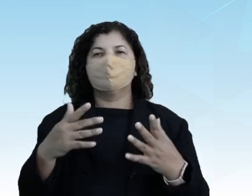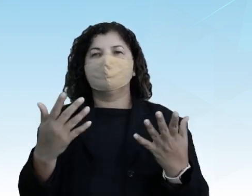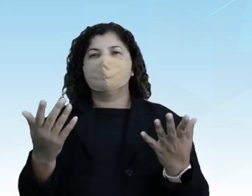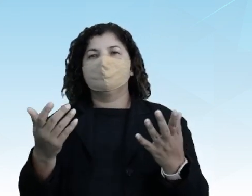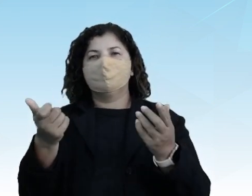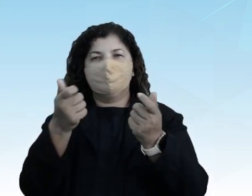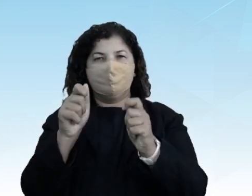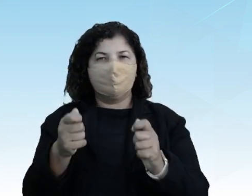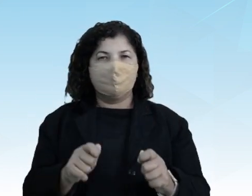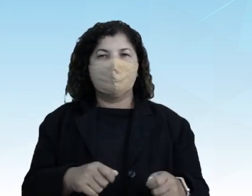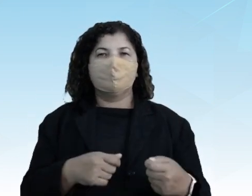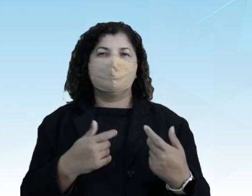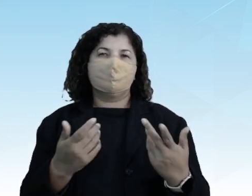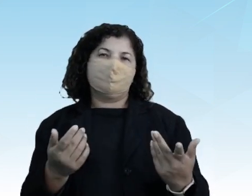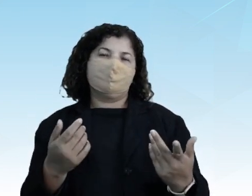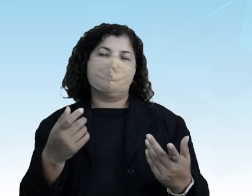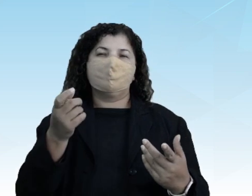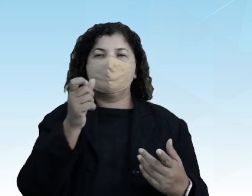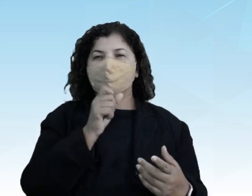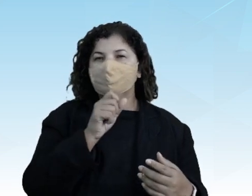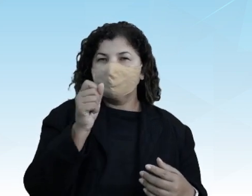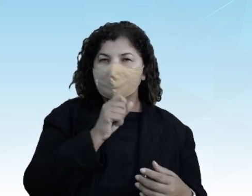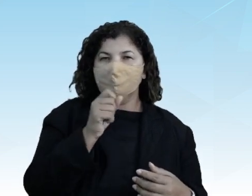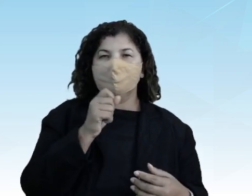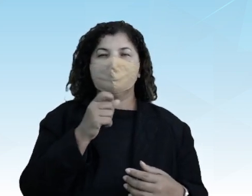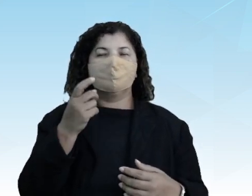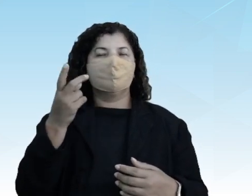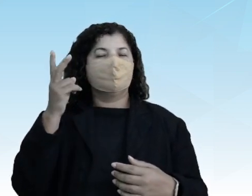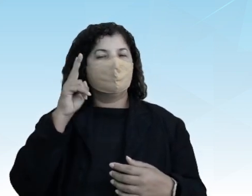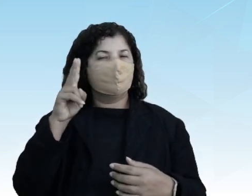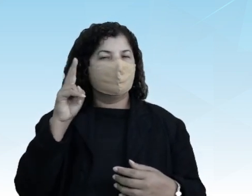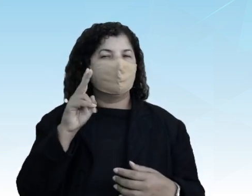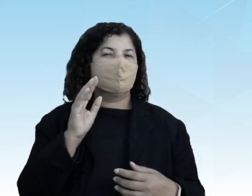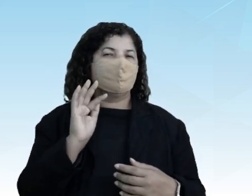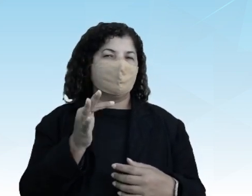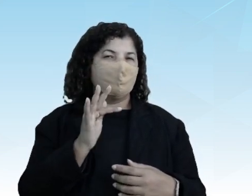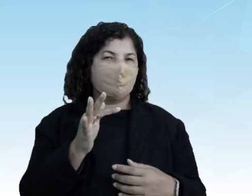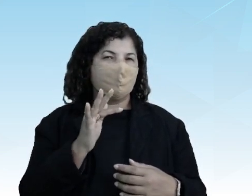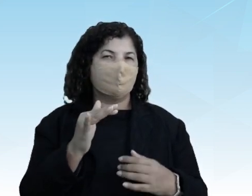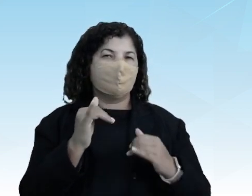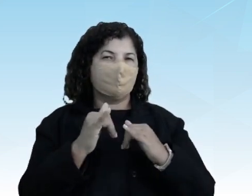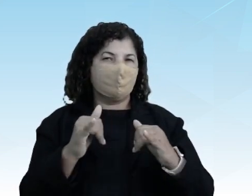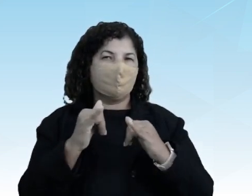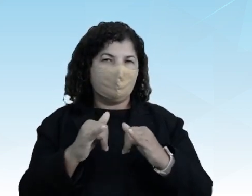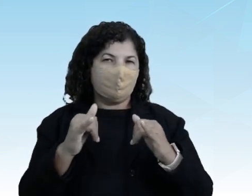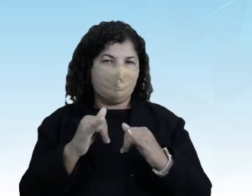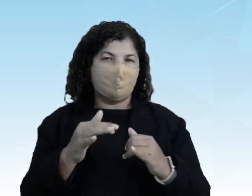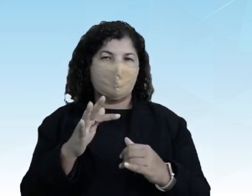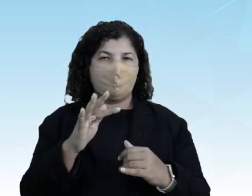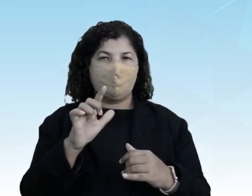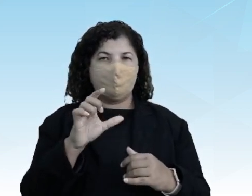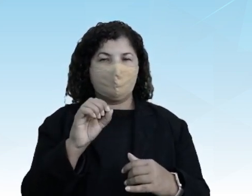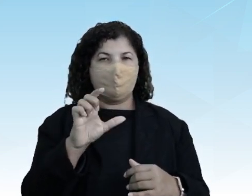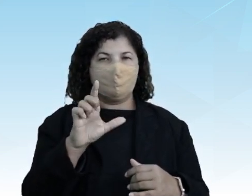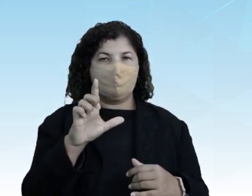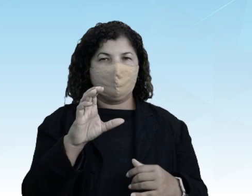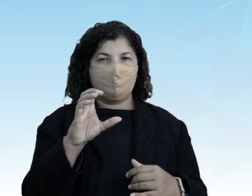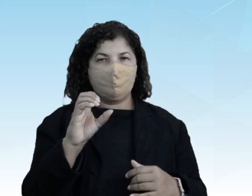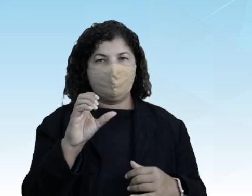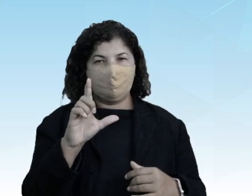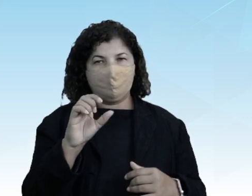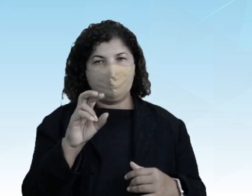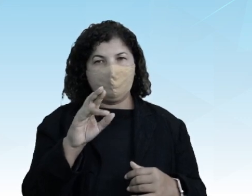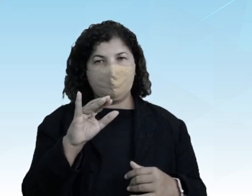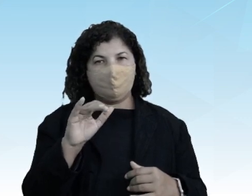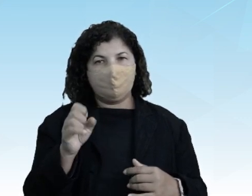esculturas, canções folclóricas ou diversos quadros, utensílios,